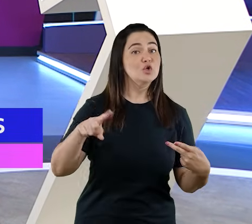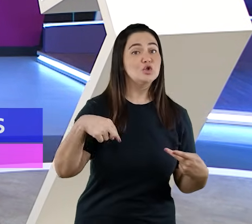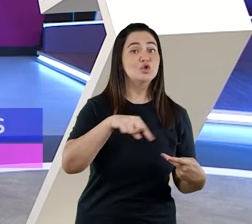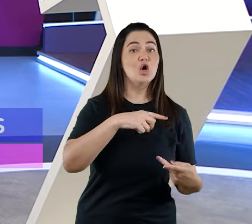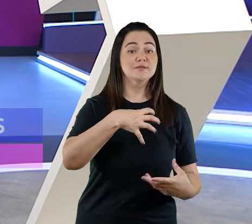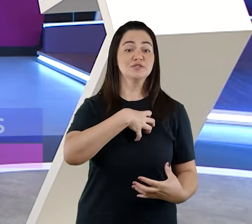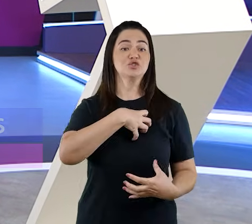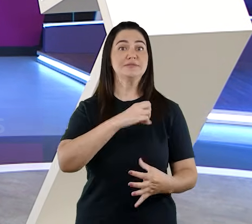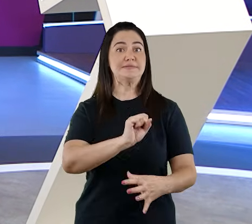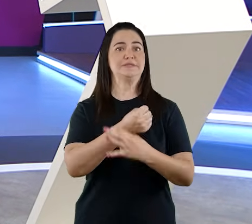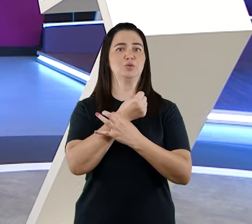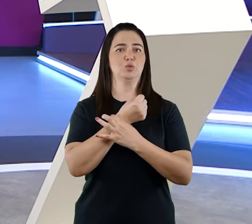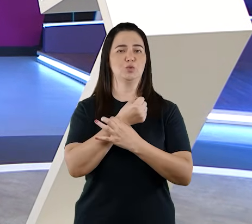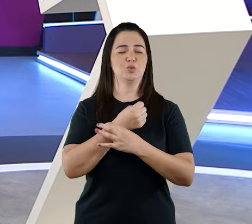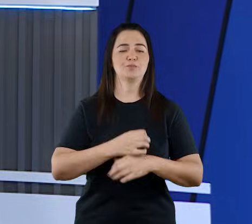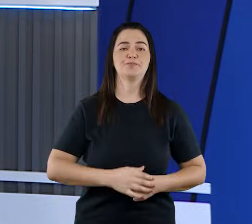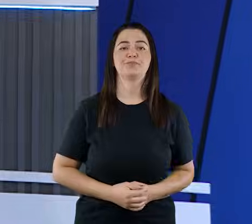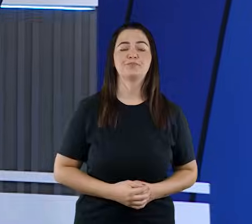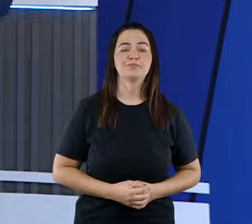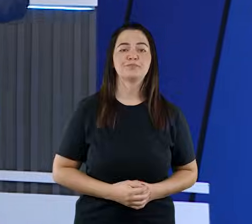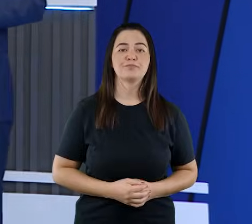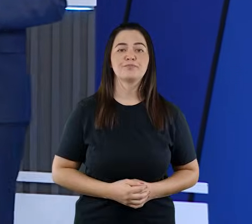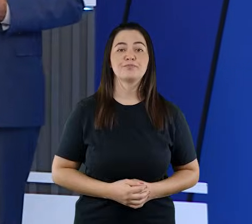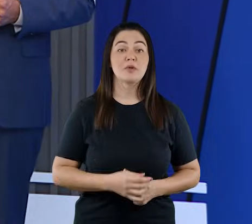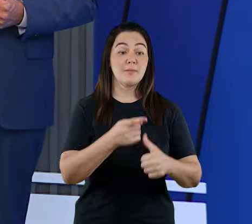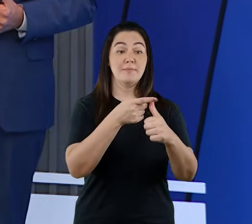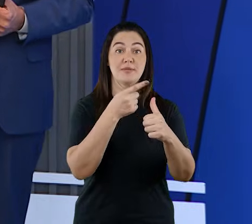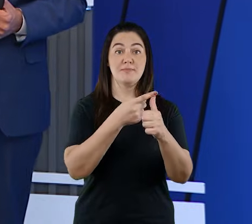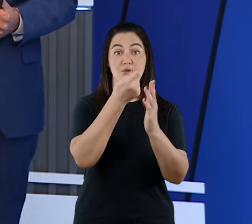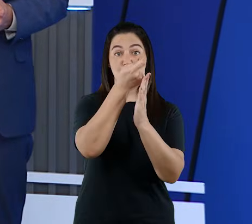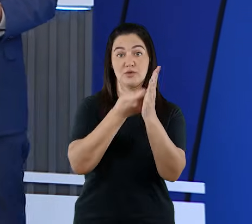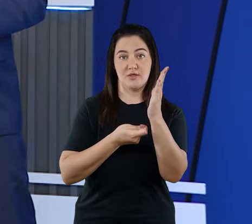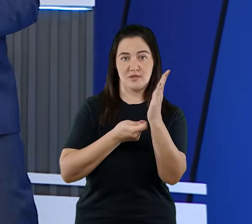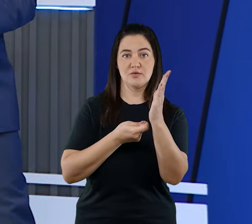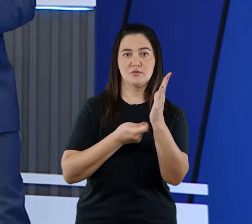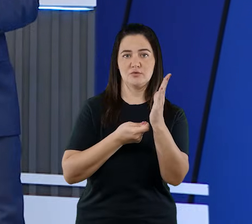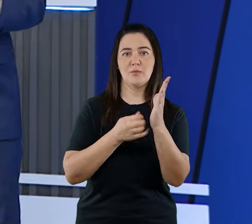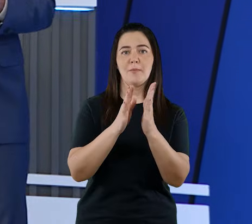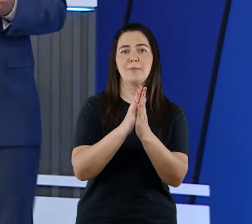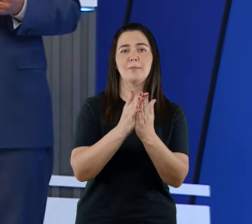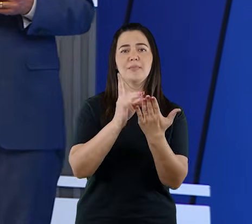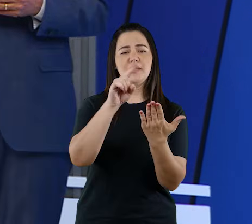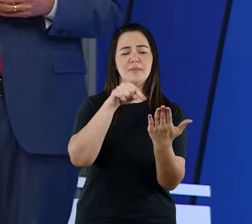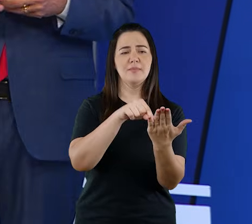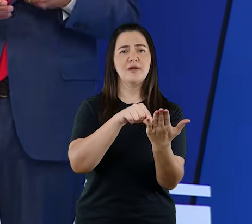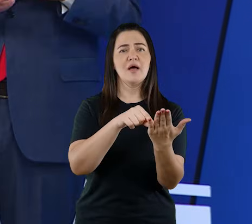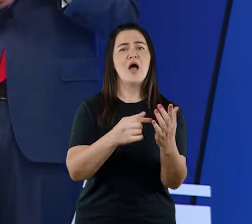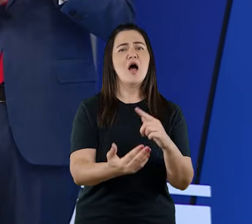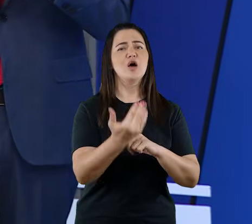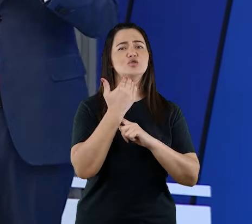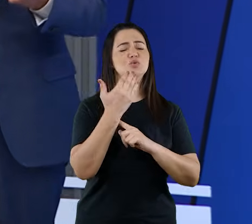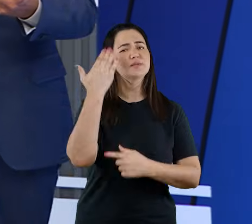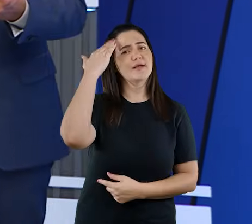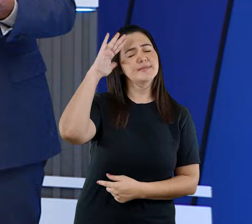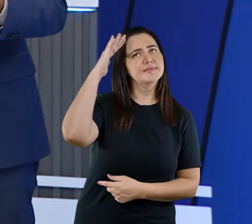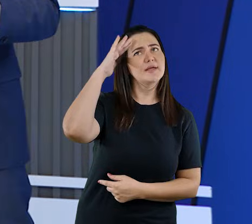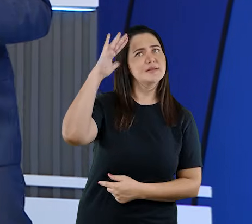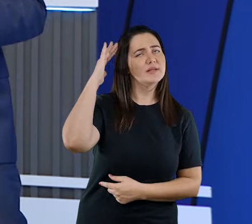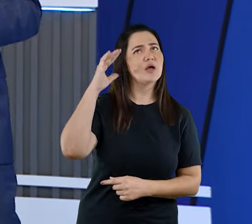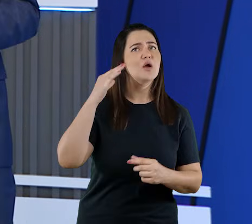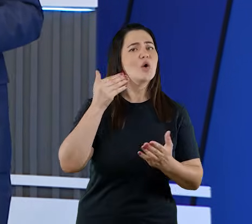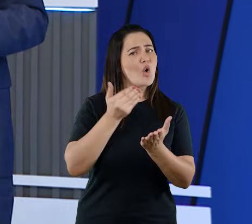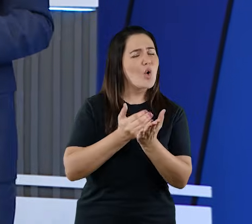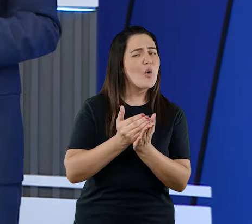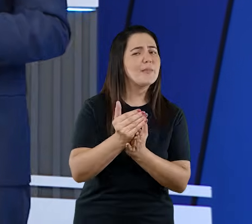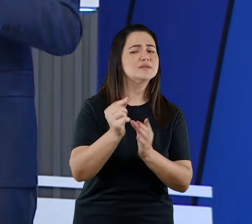na vontade do Senhor. O primeiro texto que eu quero compartilhar com vocês começa a dar algumas pistas